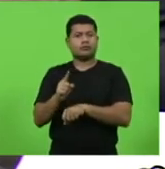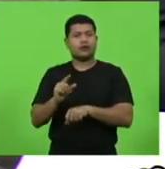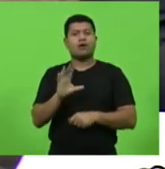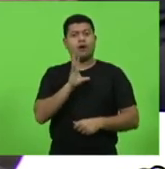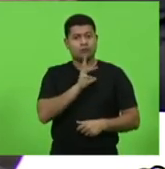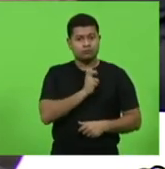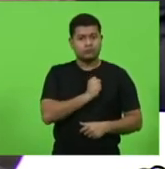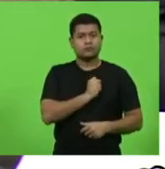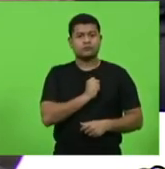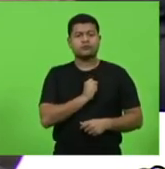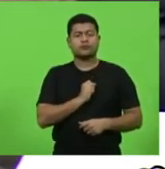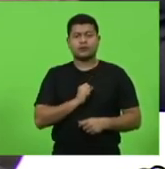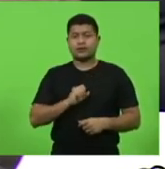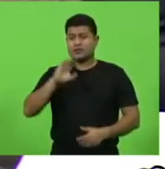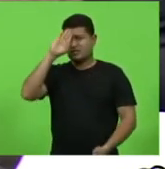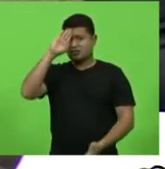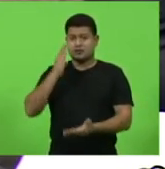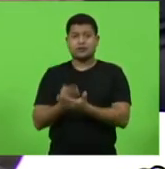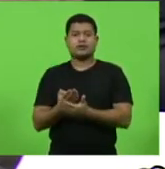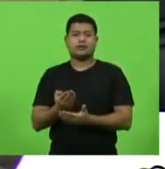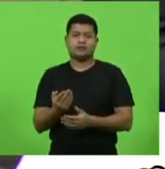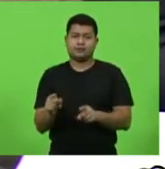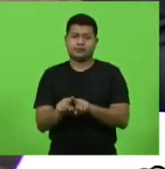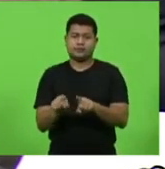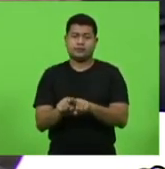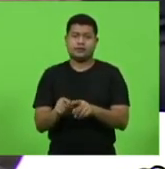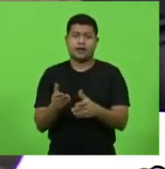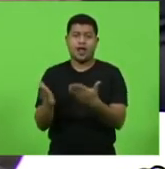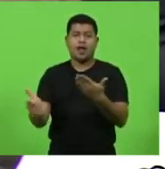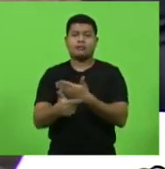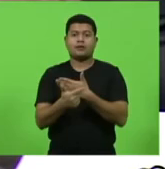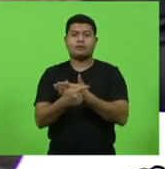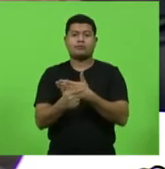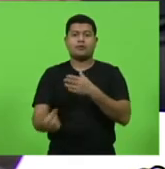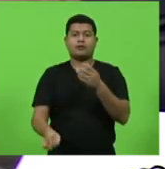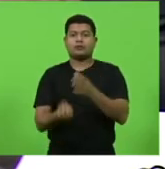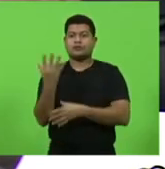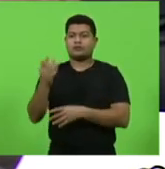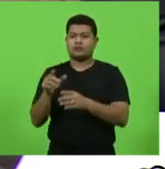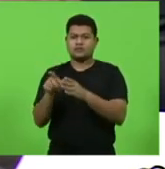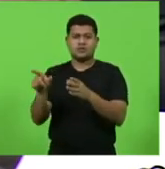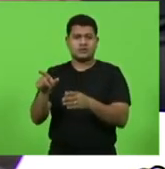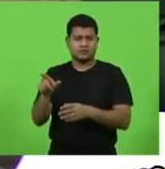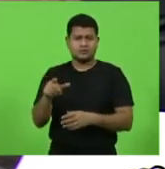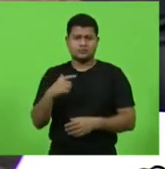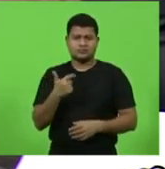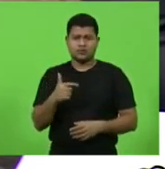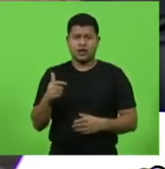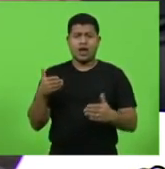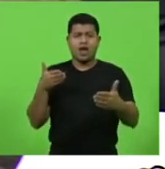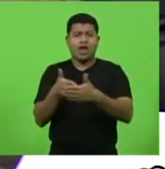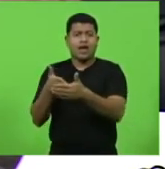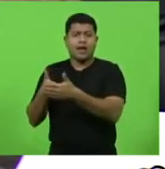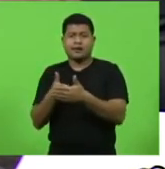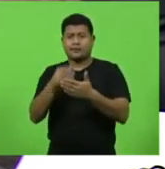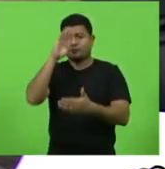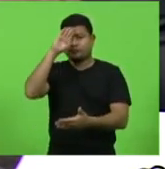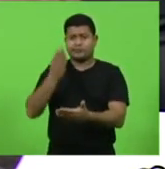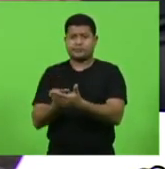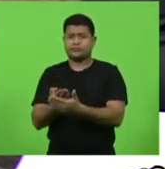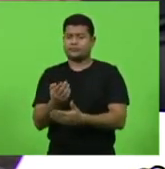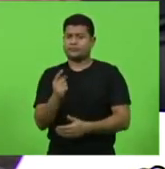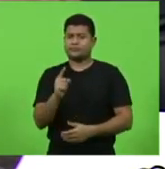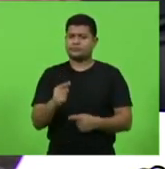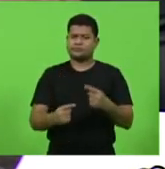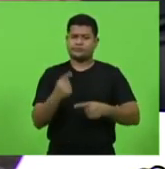por convicção. Então, não são papéis institucionais que limitam as pessoas que acreditam pela busca da justiça. Então, eu